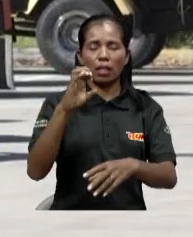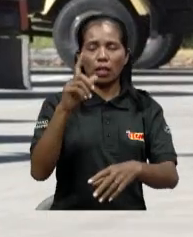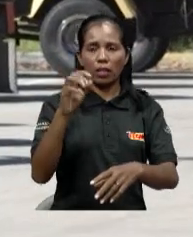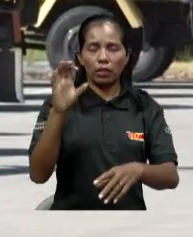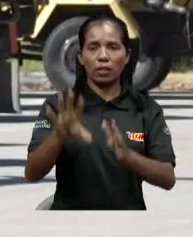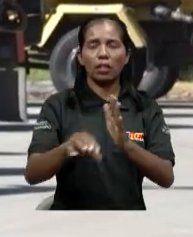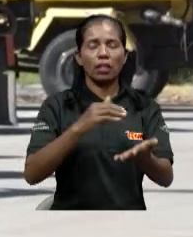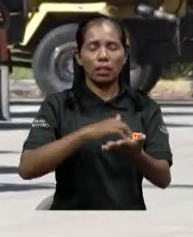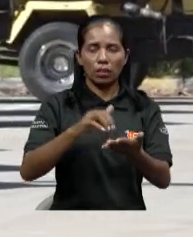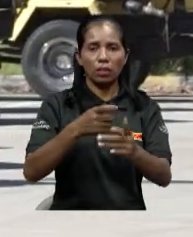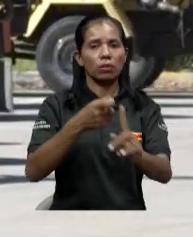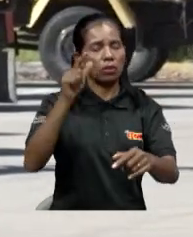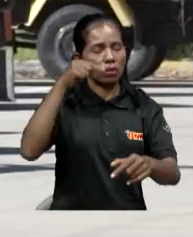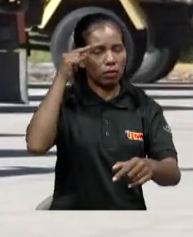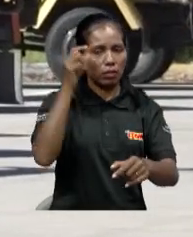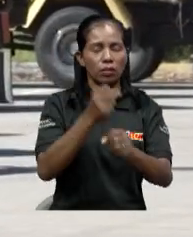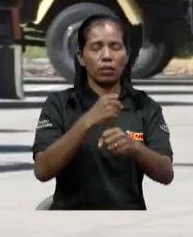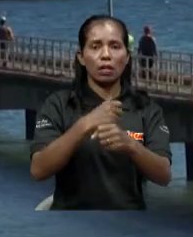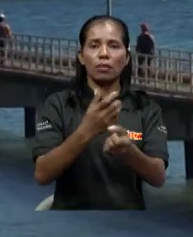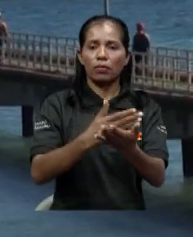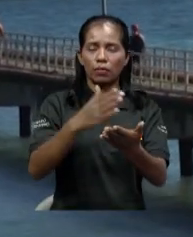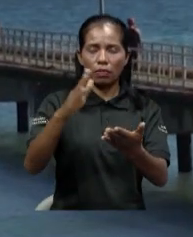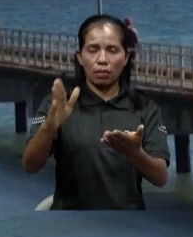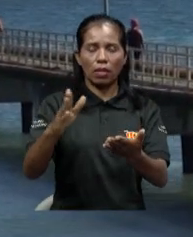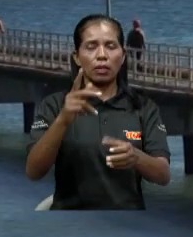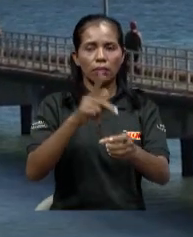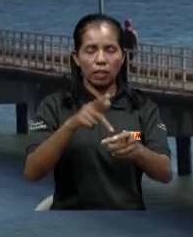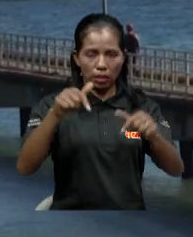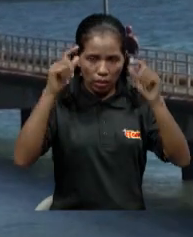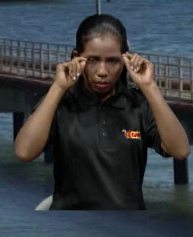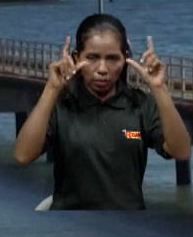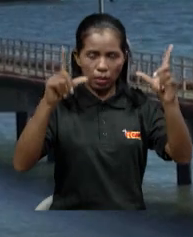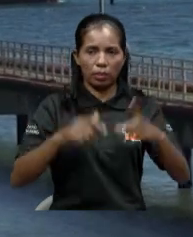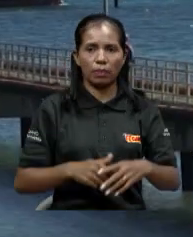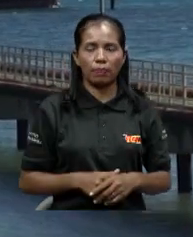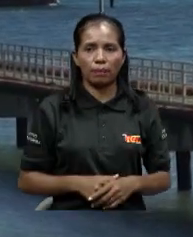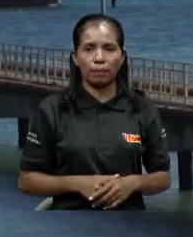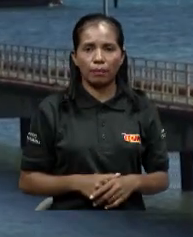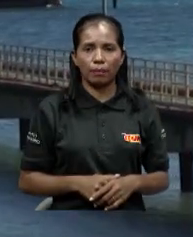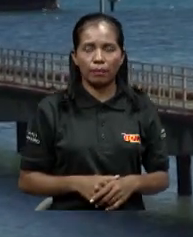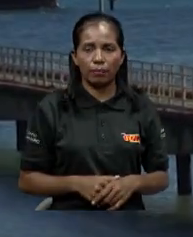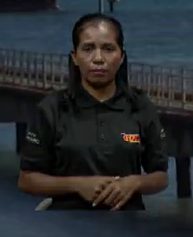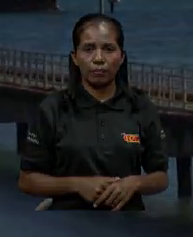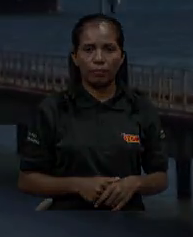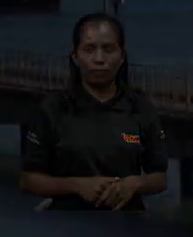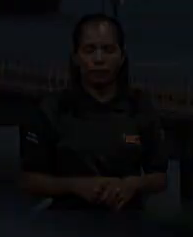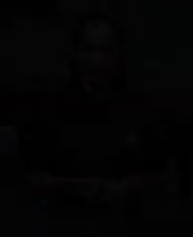maquetan licença usi governo o de halo distribuição combustível e a território Laran. Santina de Jesus, Rafael dos Reis, Ziemen.